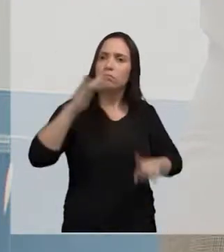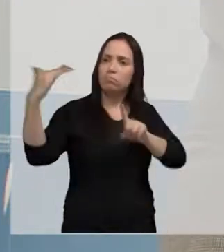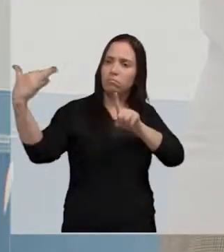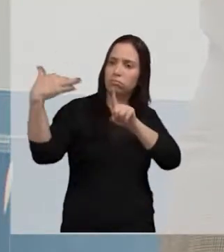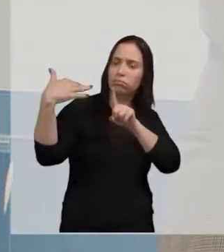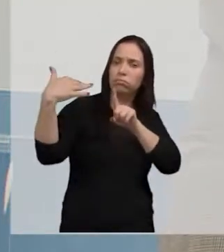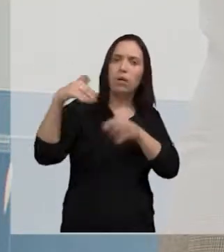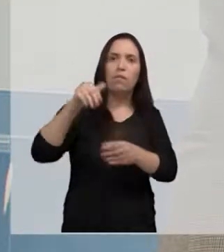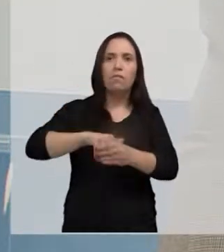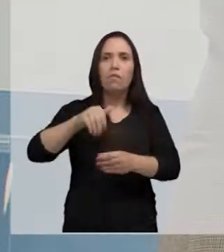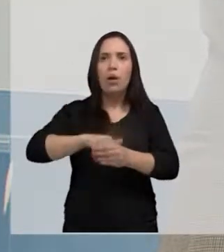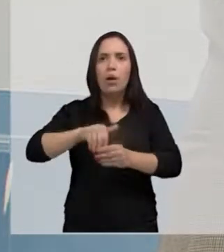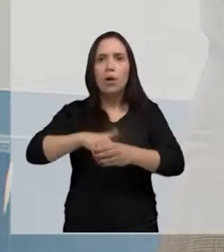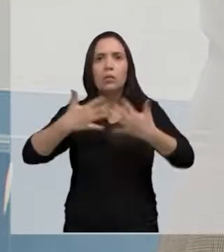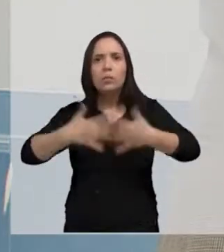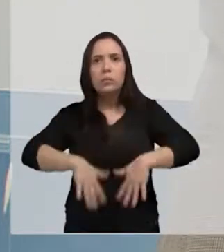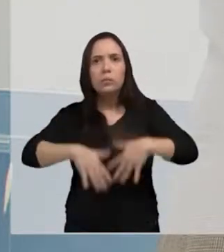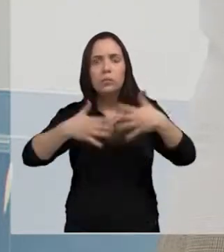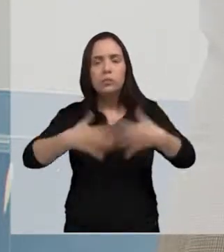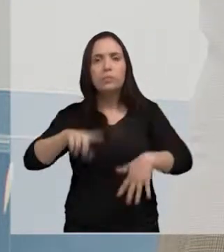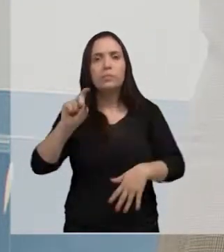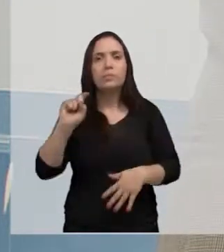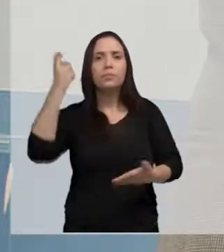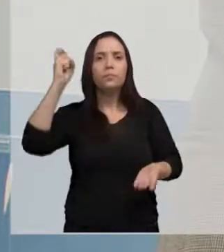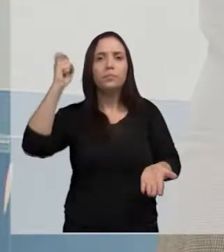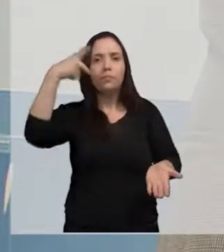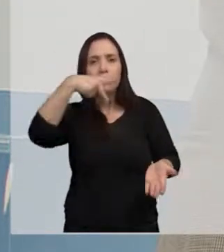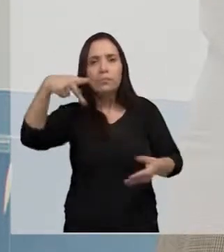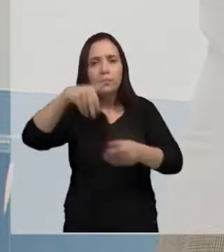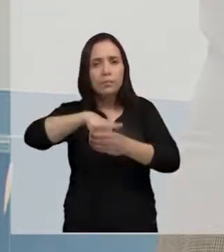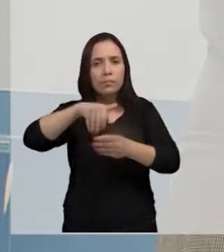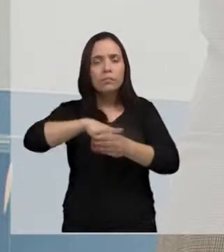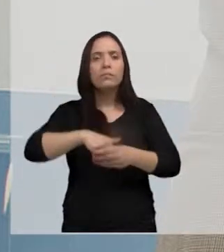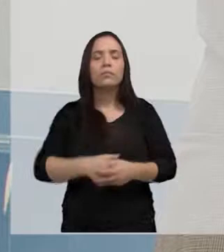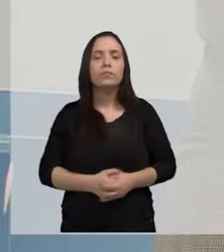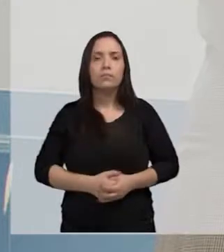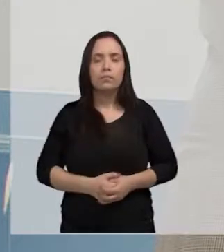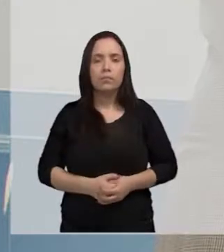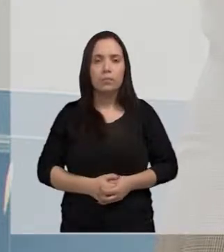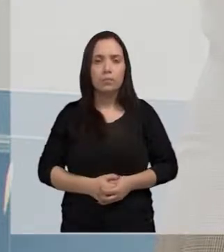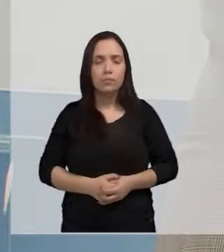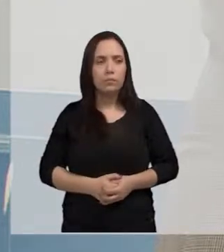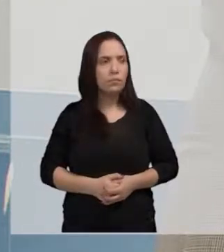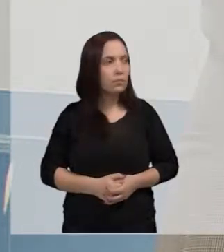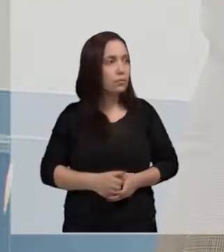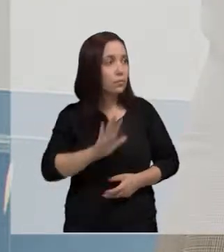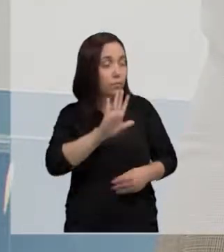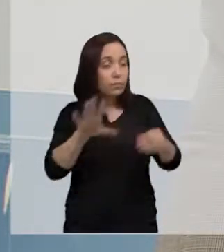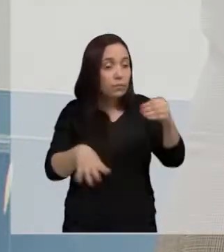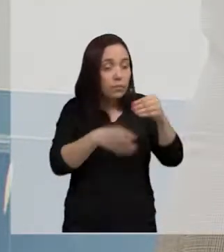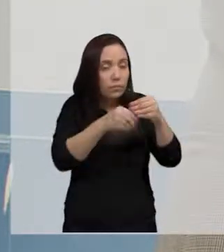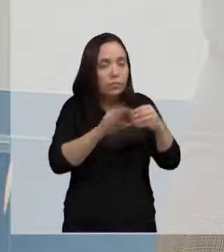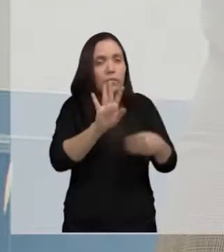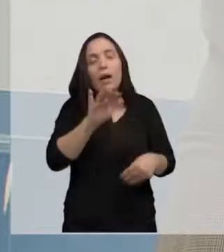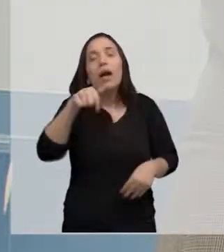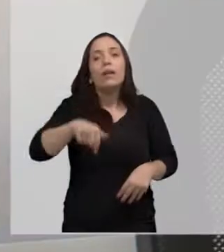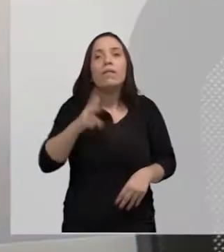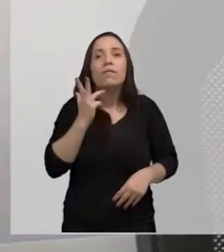três eleições em que ele foi candidato a presidente. Só Carlos Frederico, não. Só em